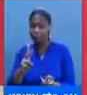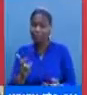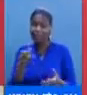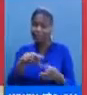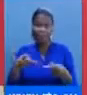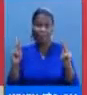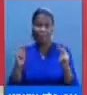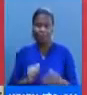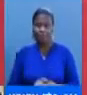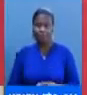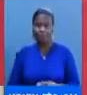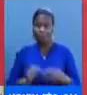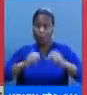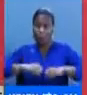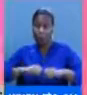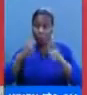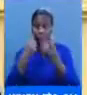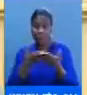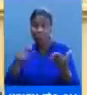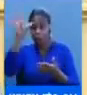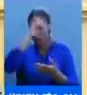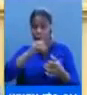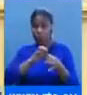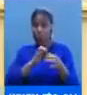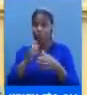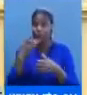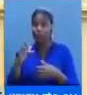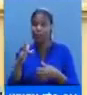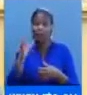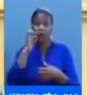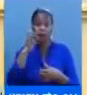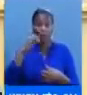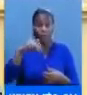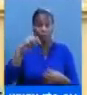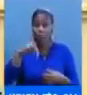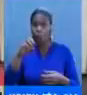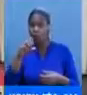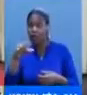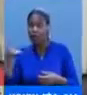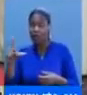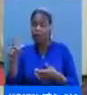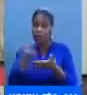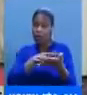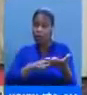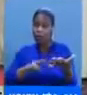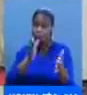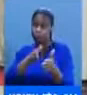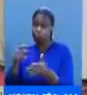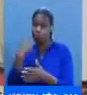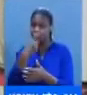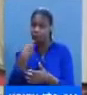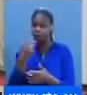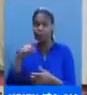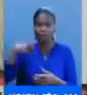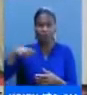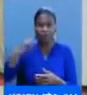A confirmação desse acordo foi apresentada pelo Ministro das Relações Exteriores de Angola, Manuel Augusto, durante a leitura do processo verbal entre o